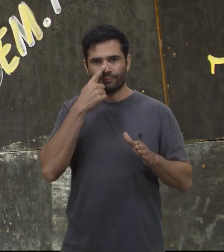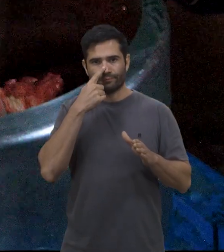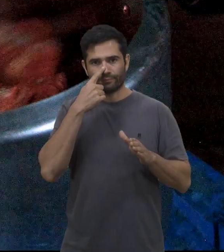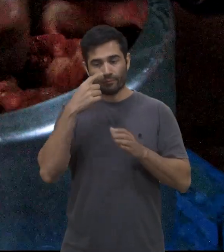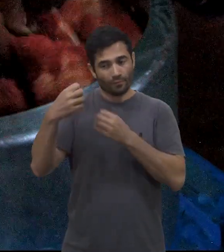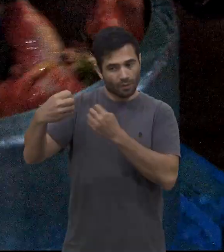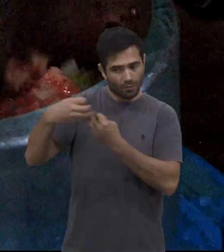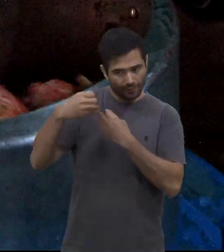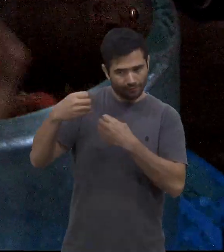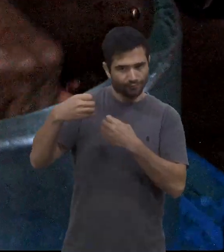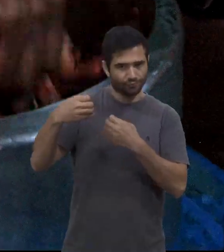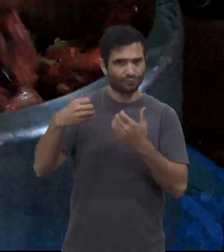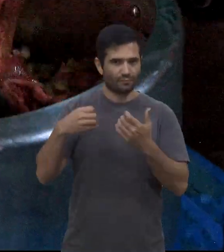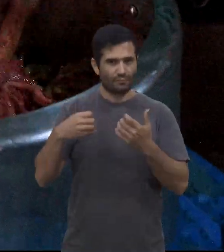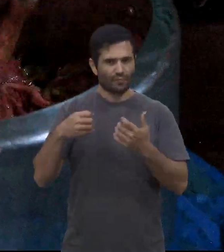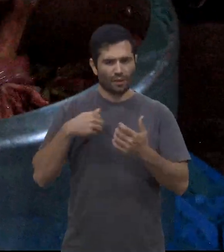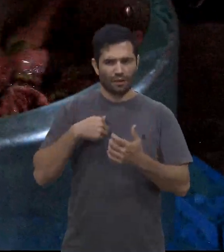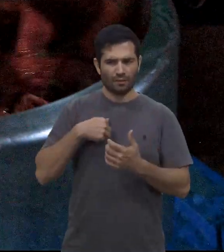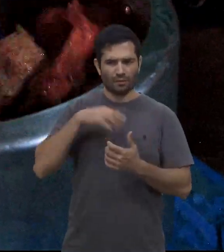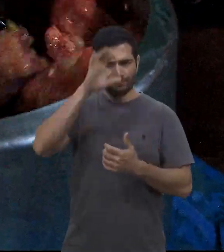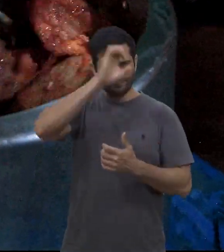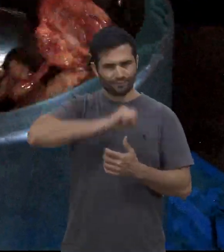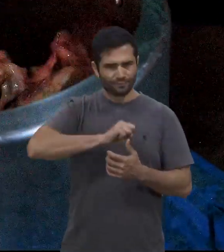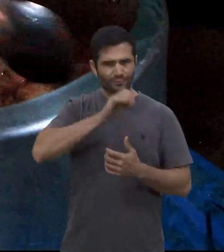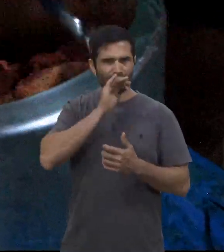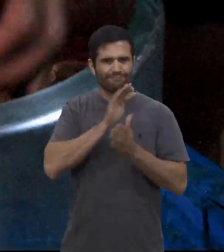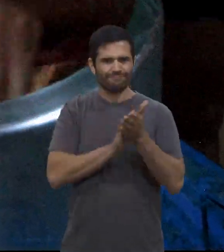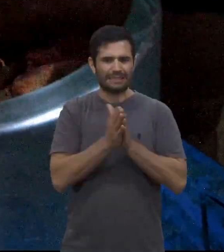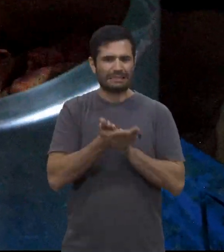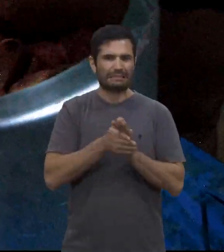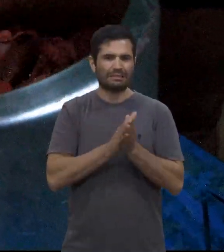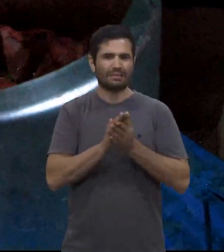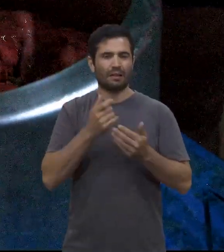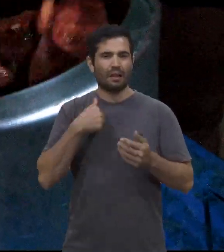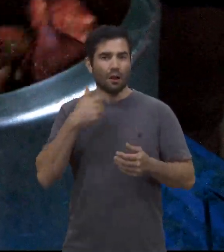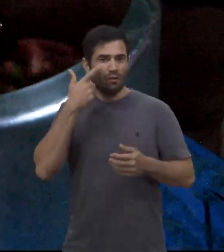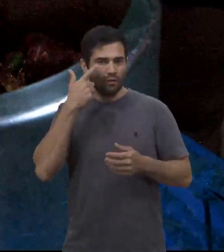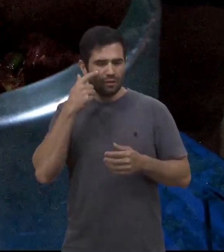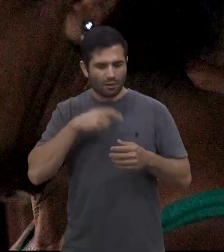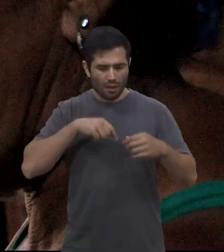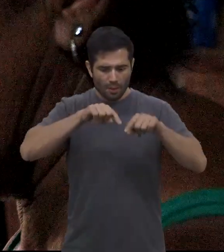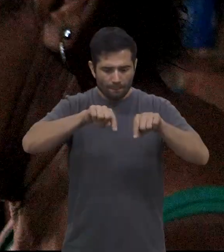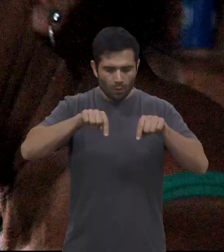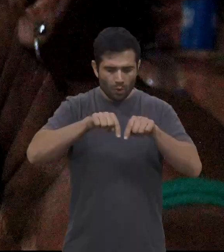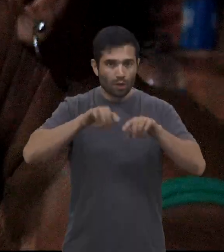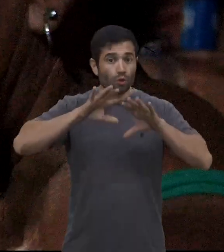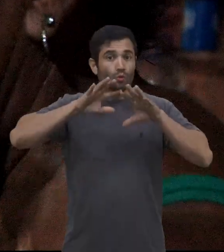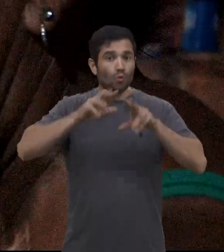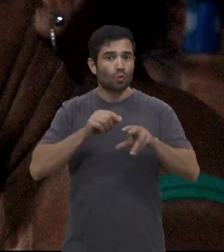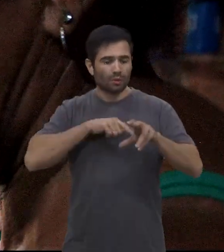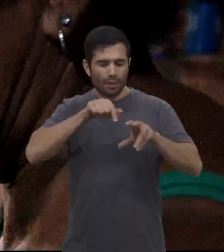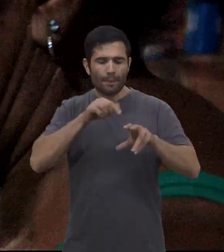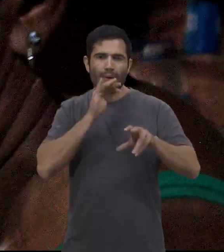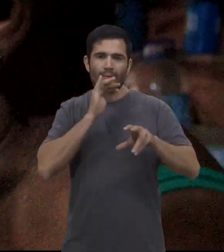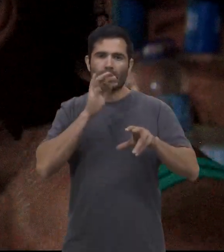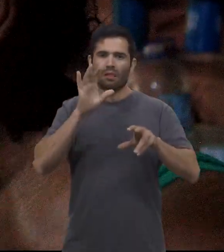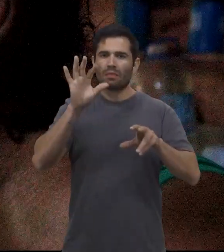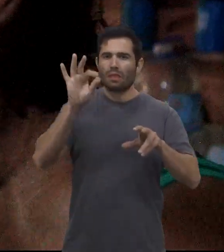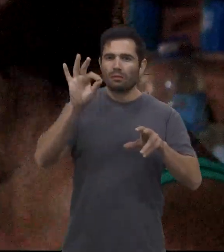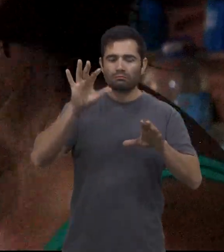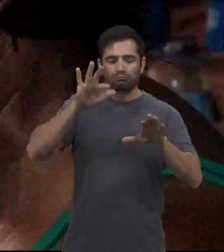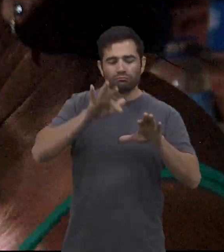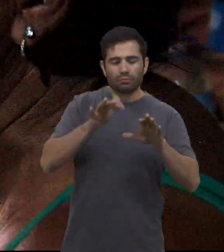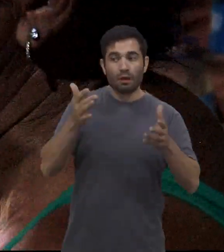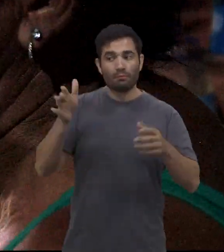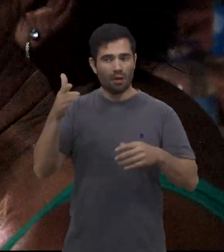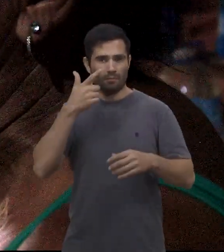ensinando, ela arrancava, eu ia com aquele negócio quando eu tinha uma ansiedade, deu que elas têm um buraquinho, tudo que você vai cavando, você mete o